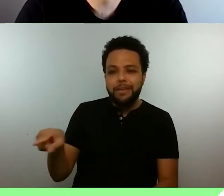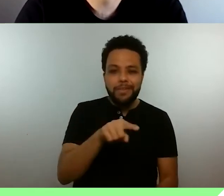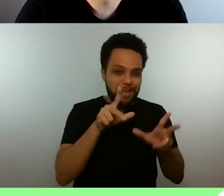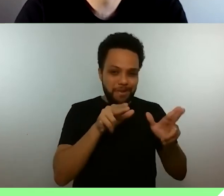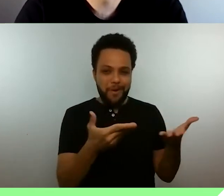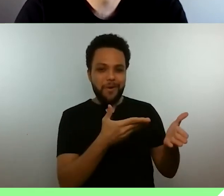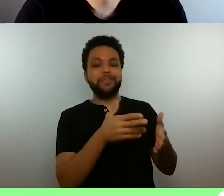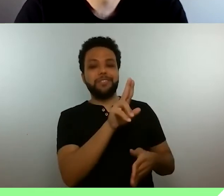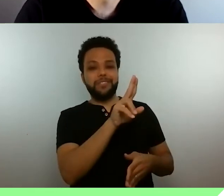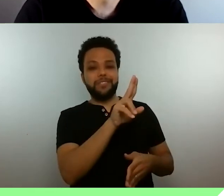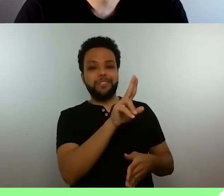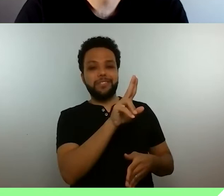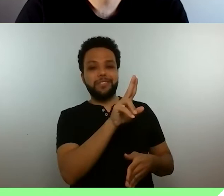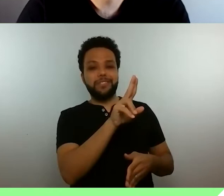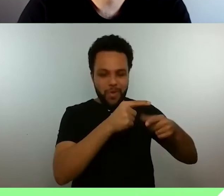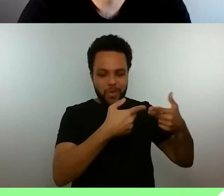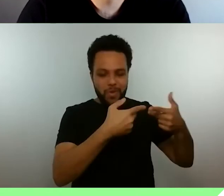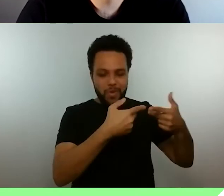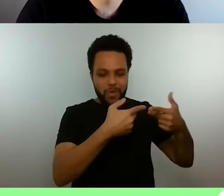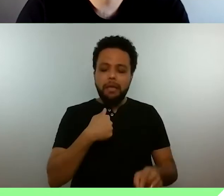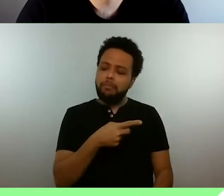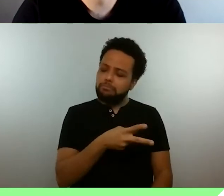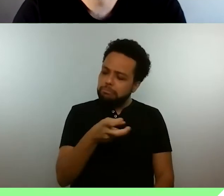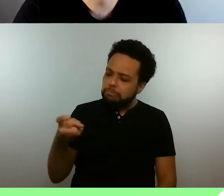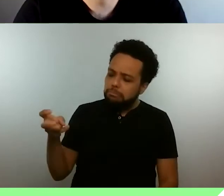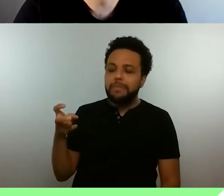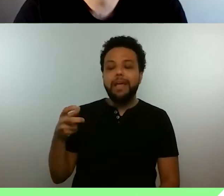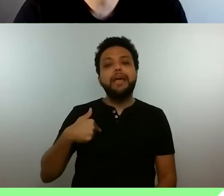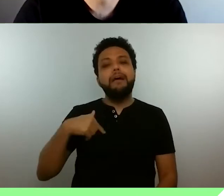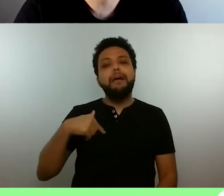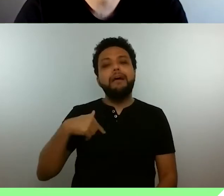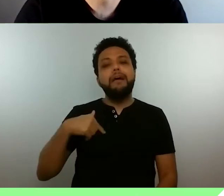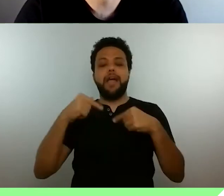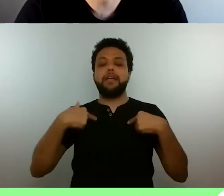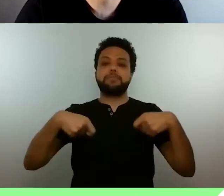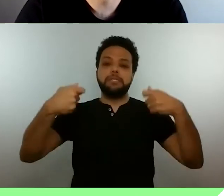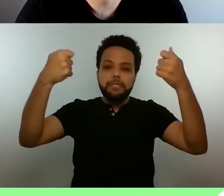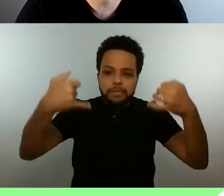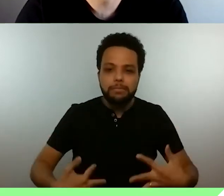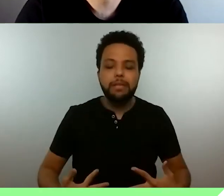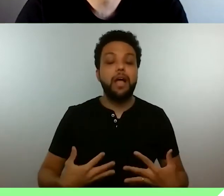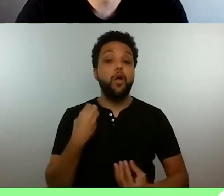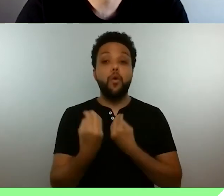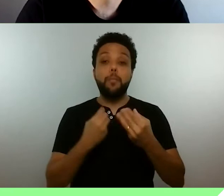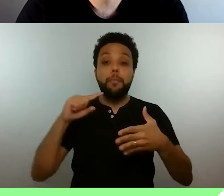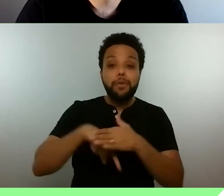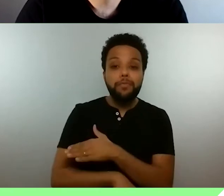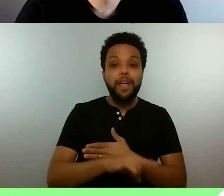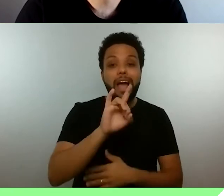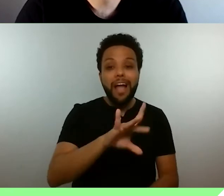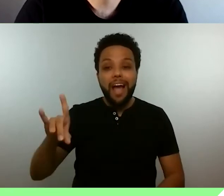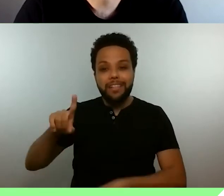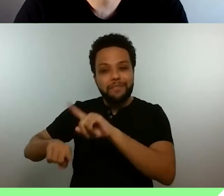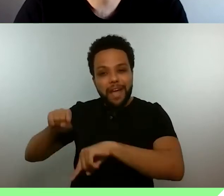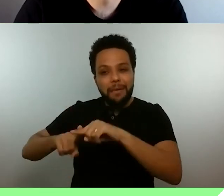comecei a pensar, preciso falar sobre isso, eu preciso aprofundar mais sobre isso. E aí o